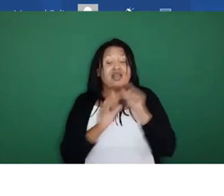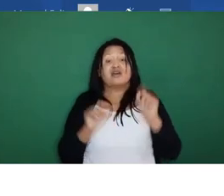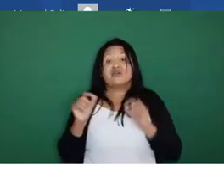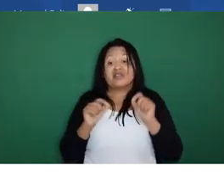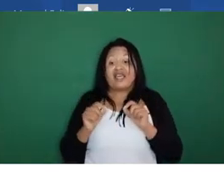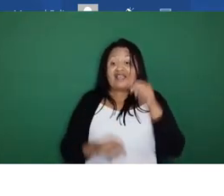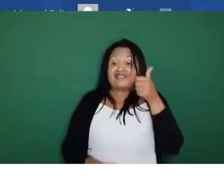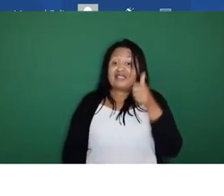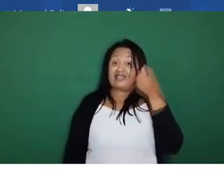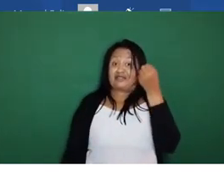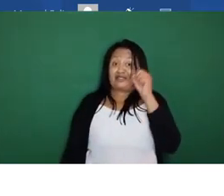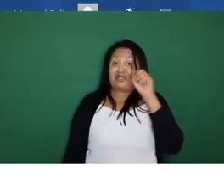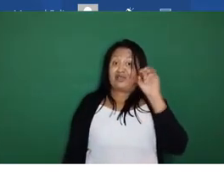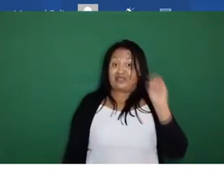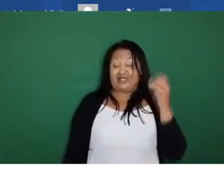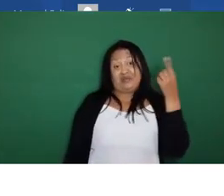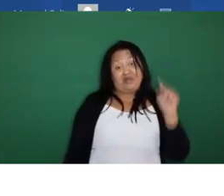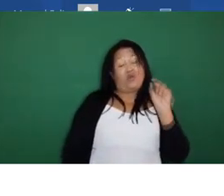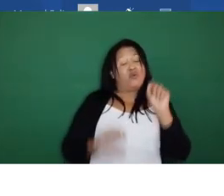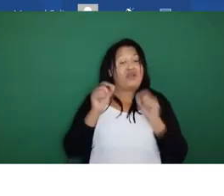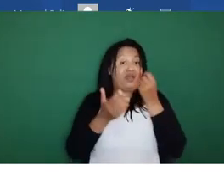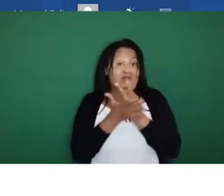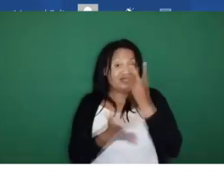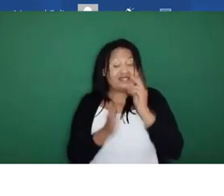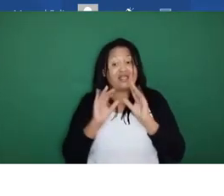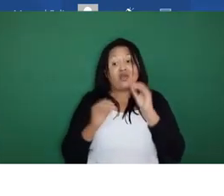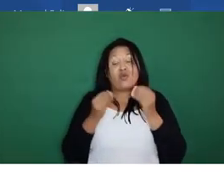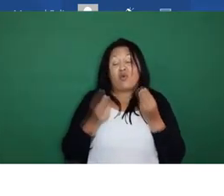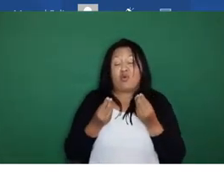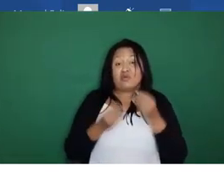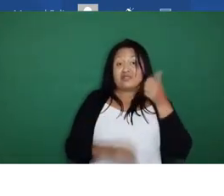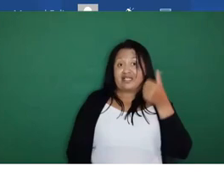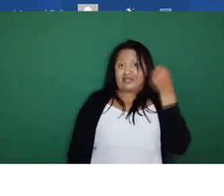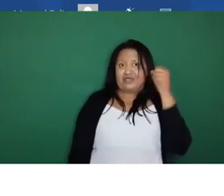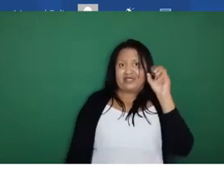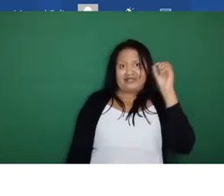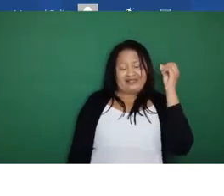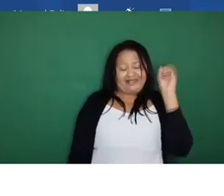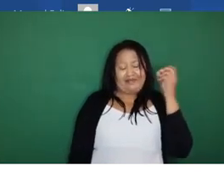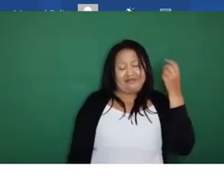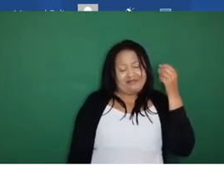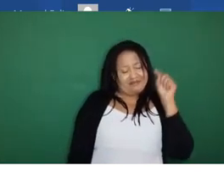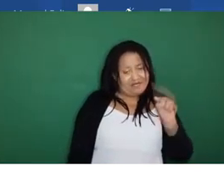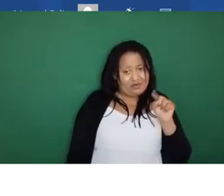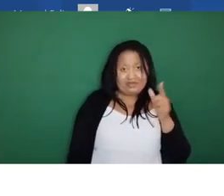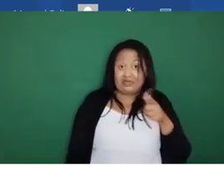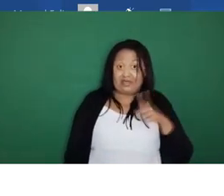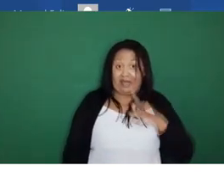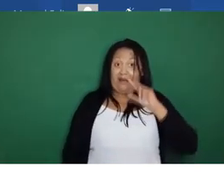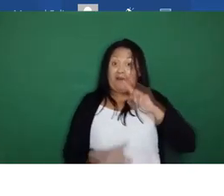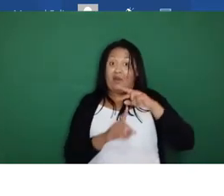180 mil que que acontece como 180 mil não tem uma potência de base 10